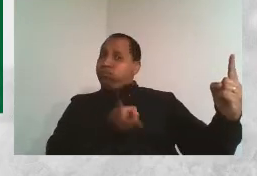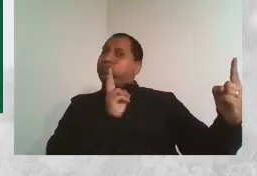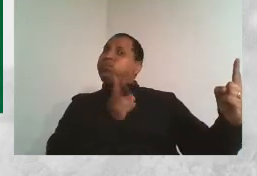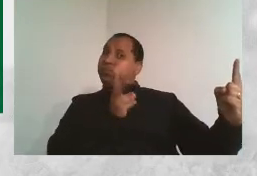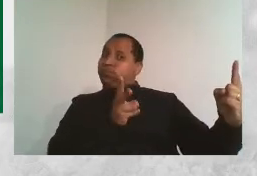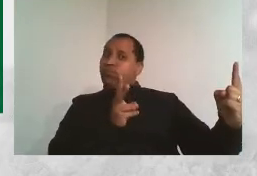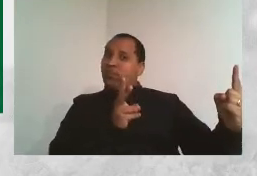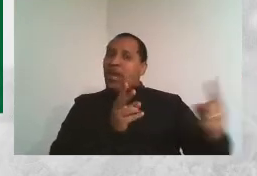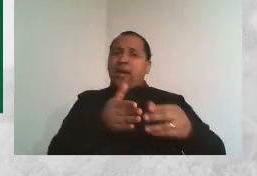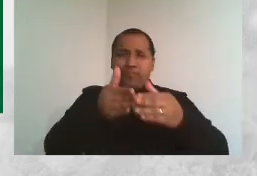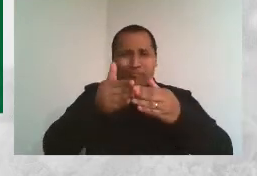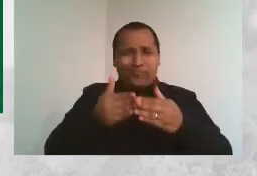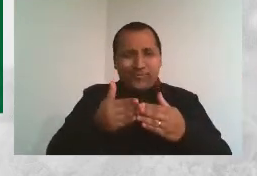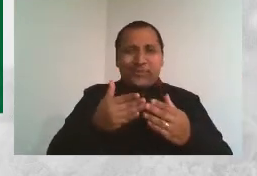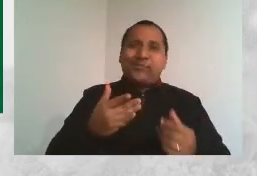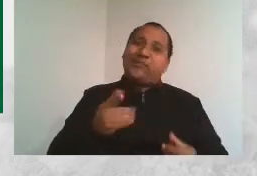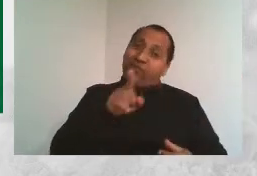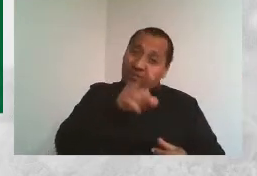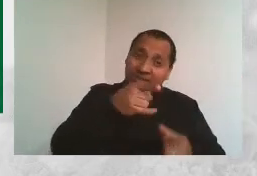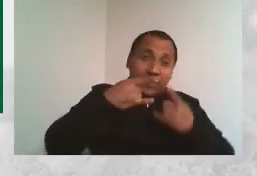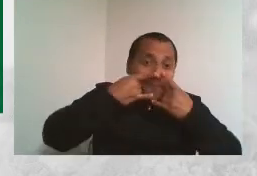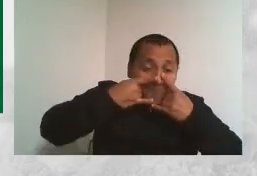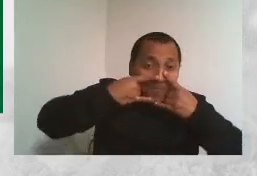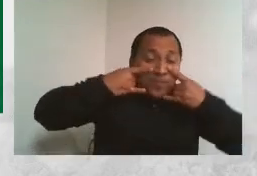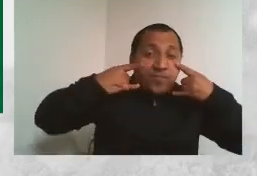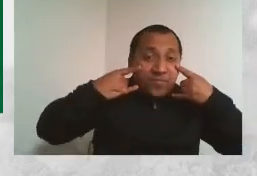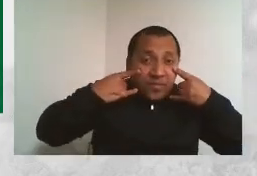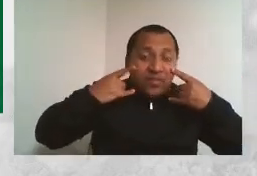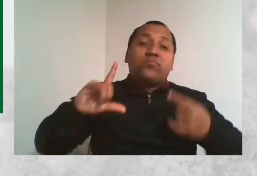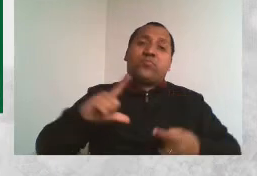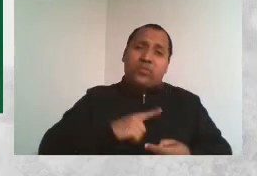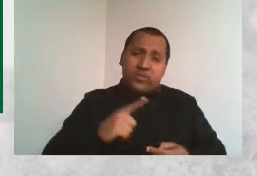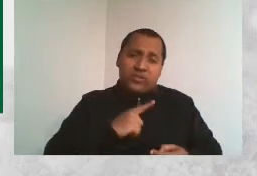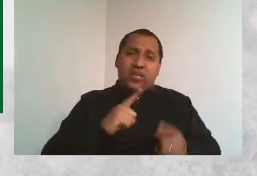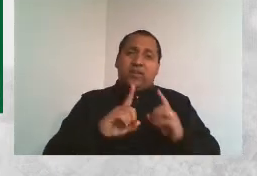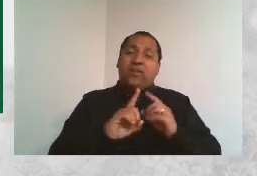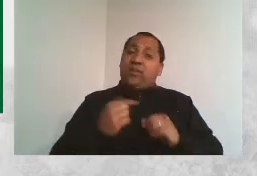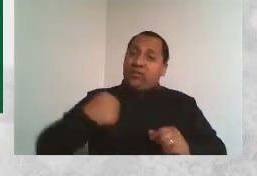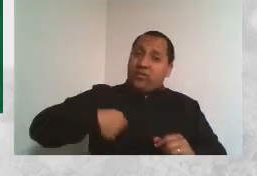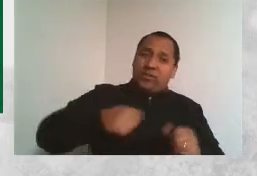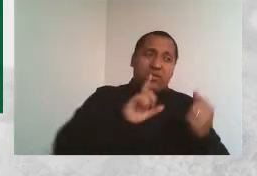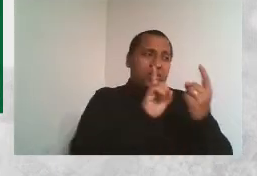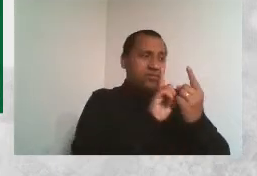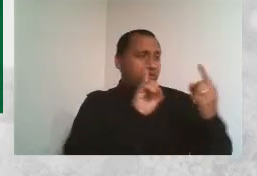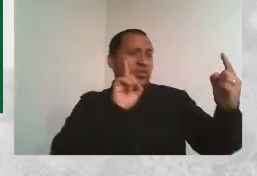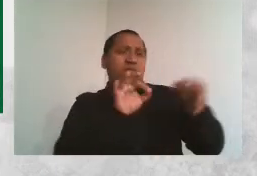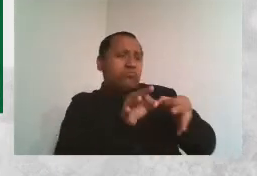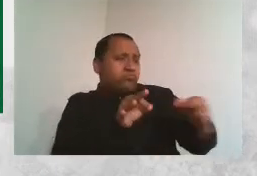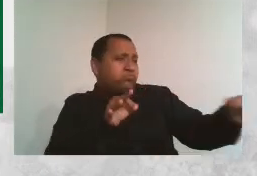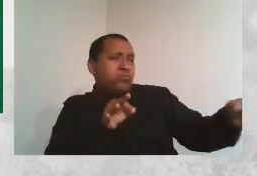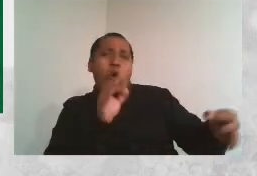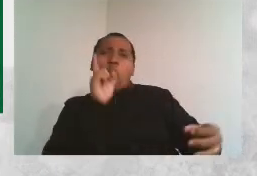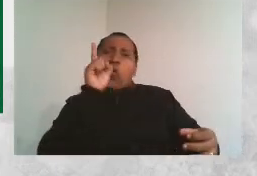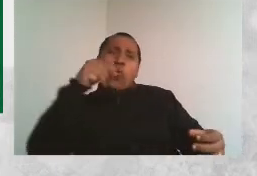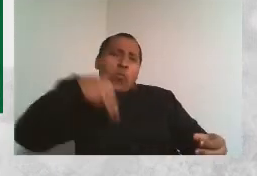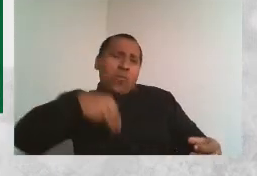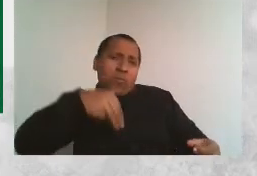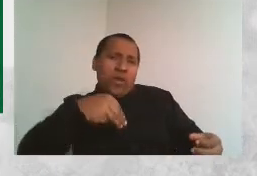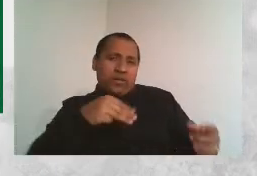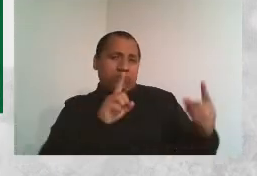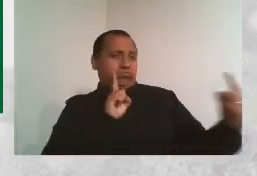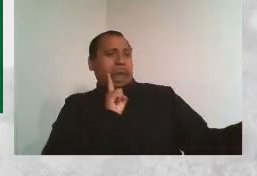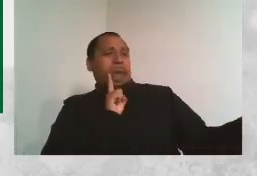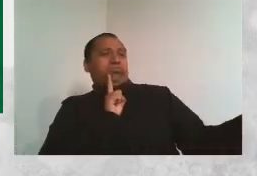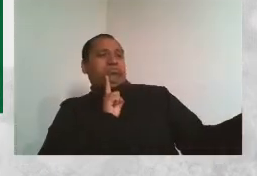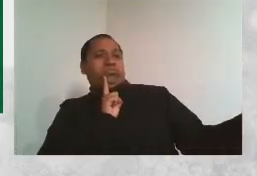que, mesmo estando de máscara, que eu tenha um distanciamento de, no mínimo, 1 metro das demais pessoas.